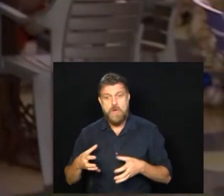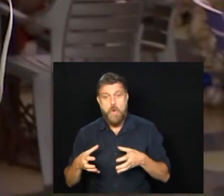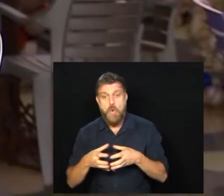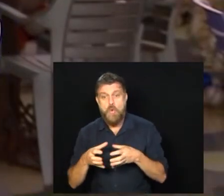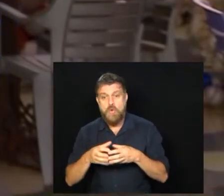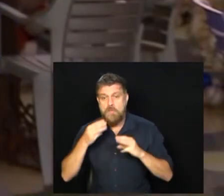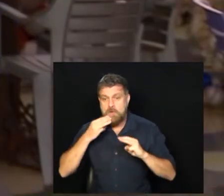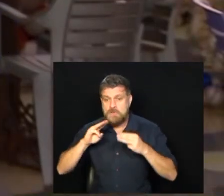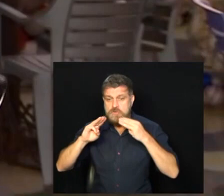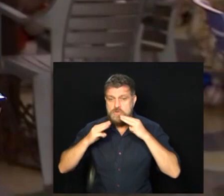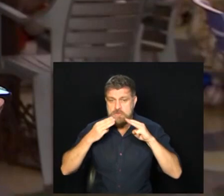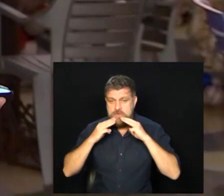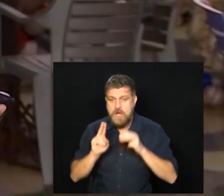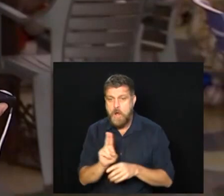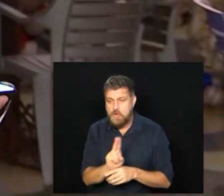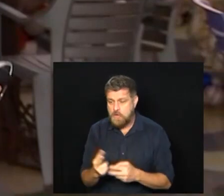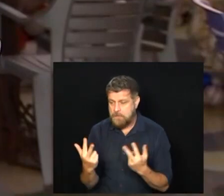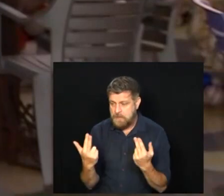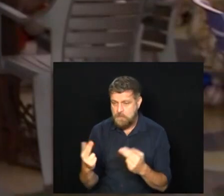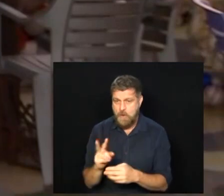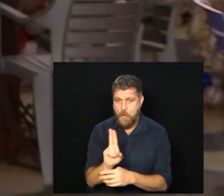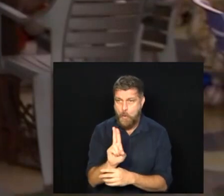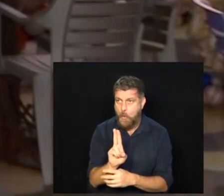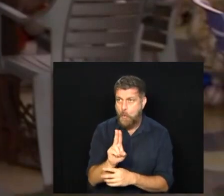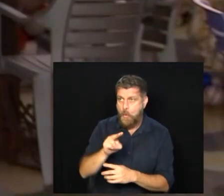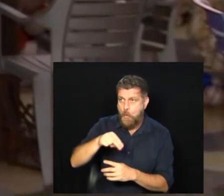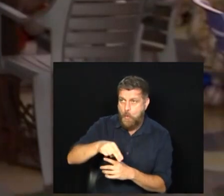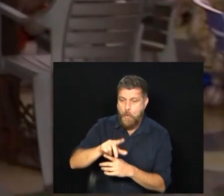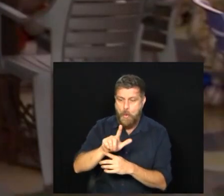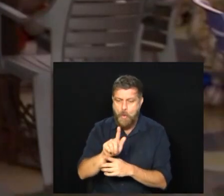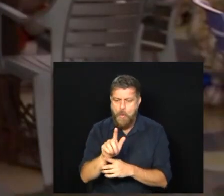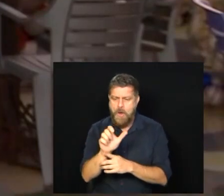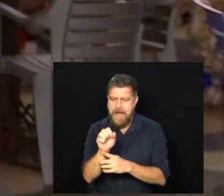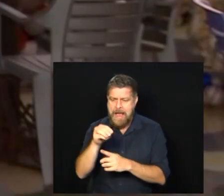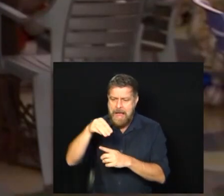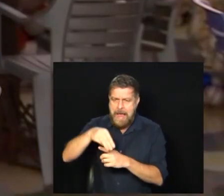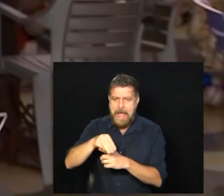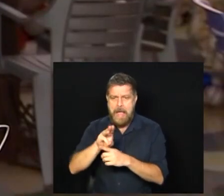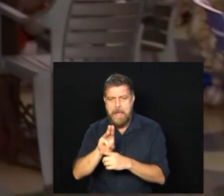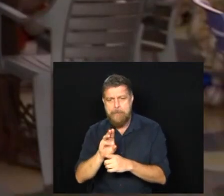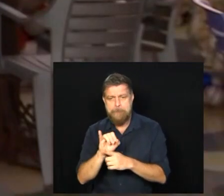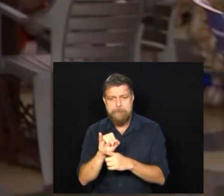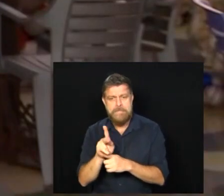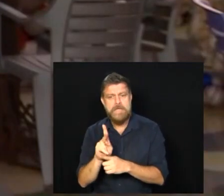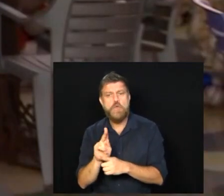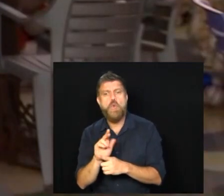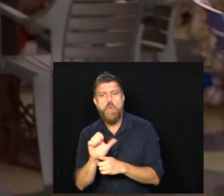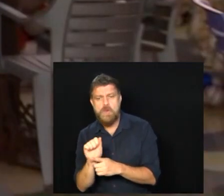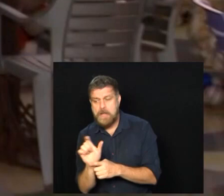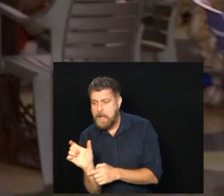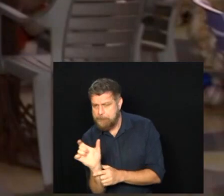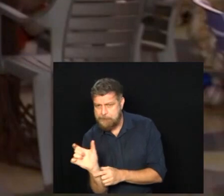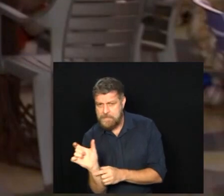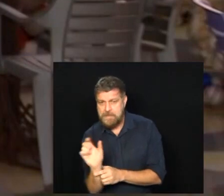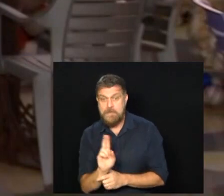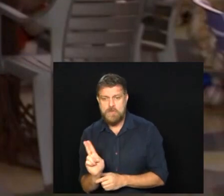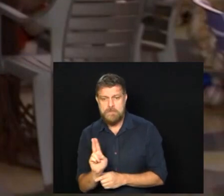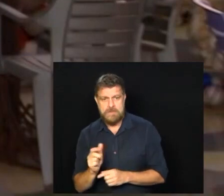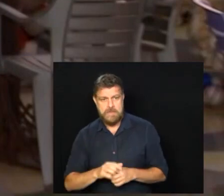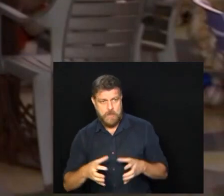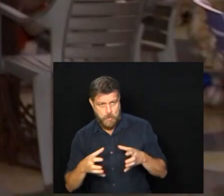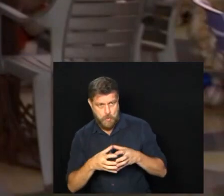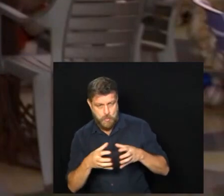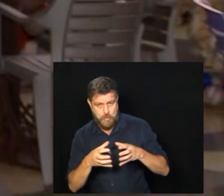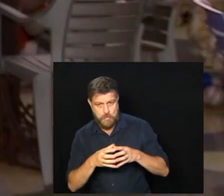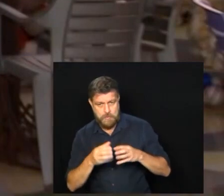musical, que também se chama Gambicula. Pois é, isso que eu ia perguntar para você. Vocês têm uma banda aqui também, né? Gostaria que você falasse a